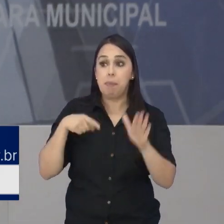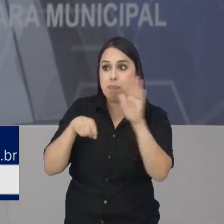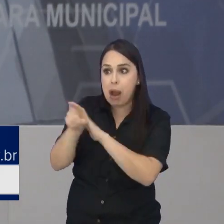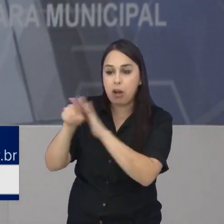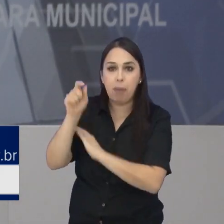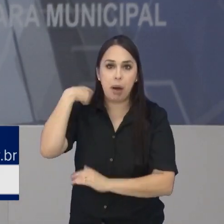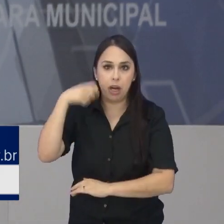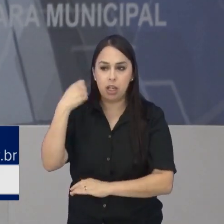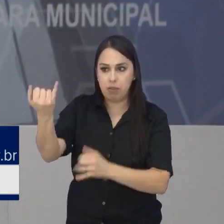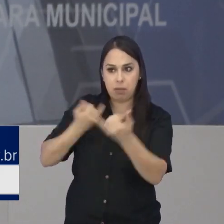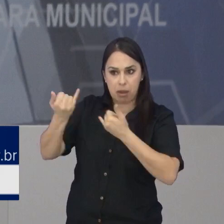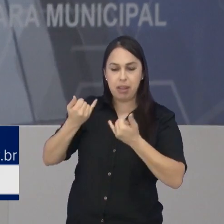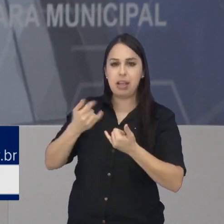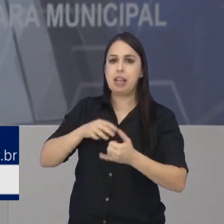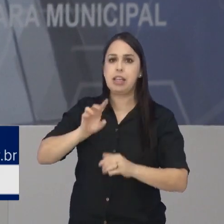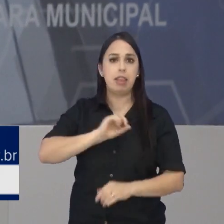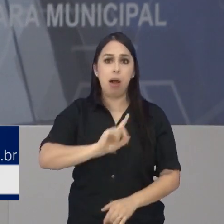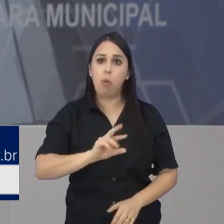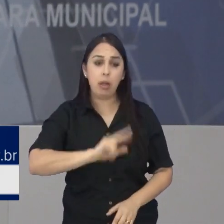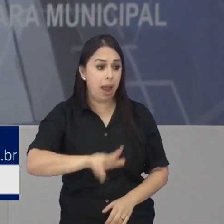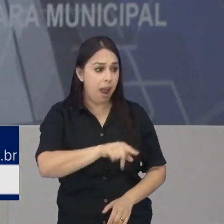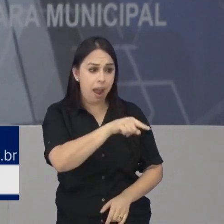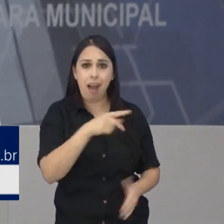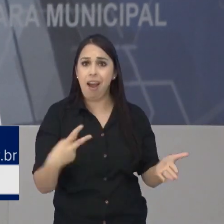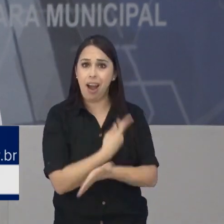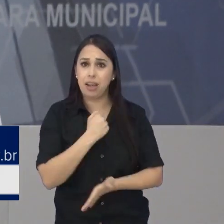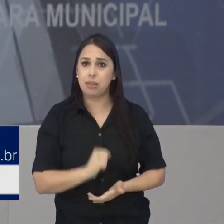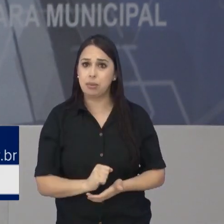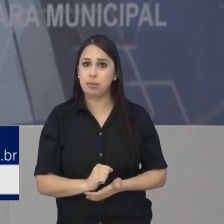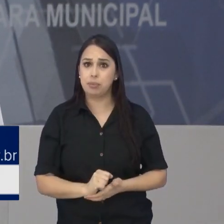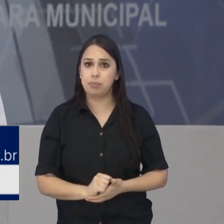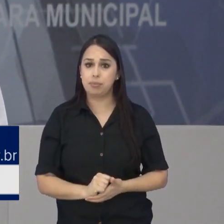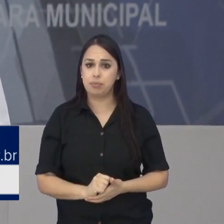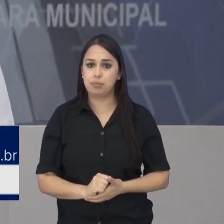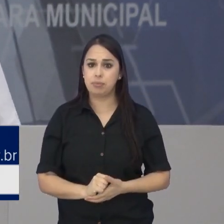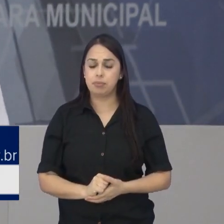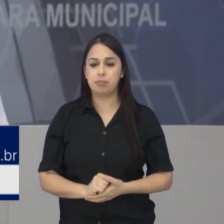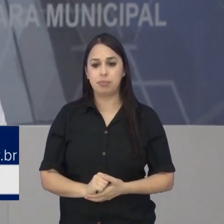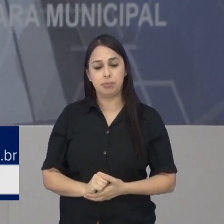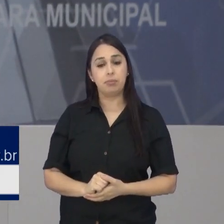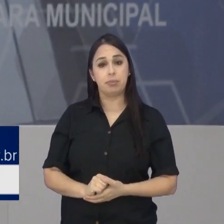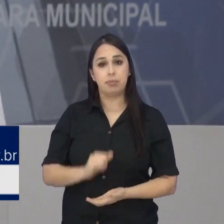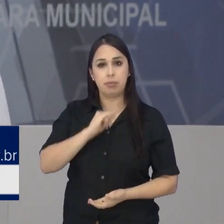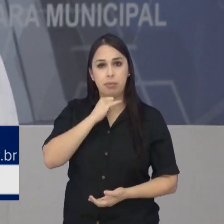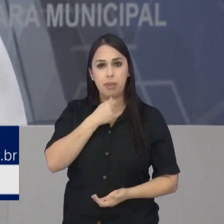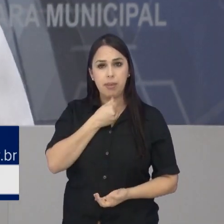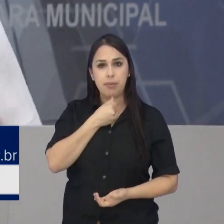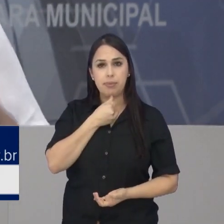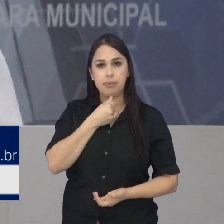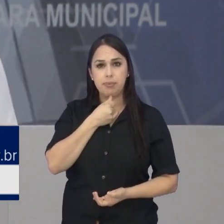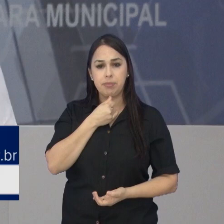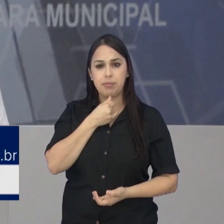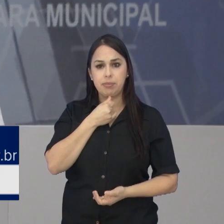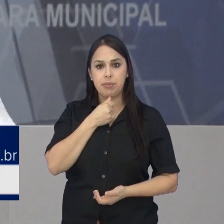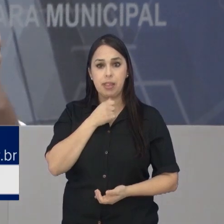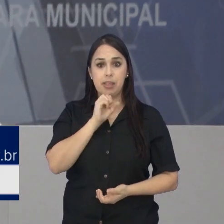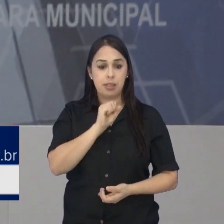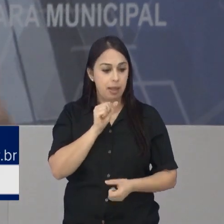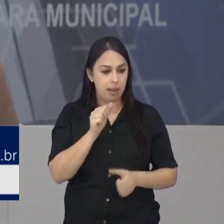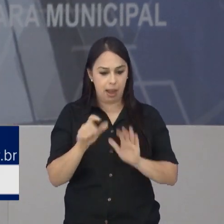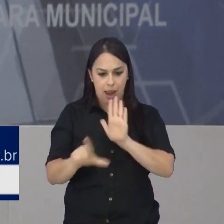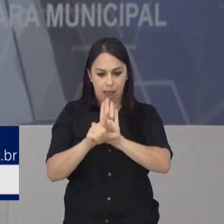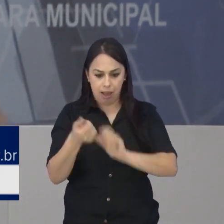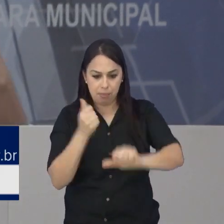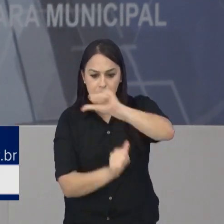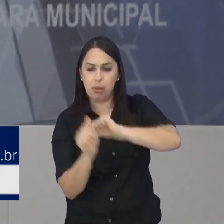falar claramente que não. Claramente que não. E, infelizmente, a mudança não é